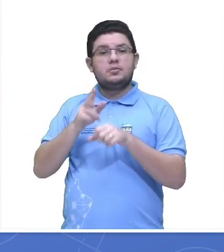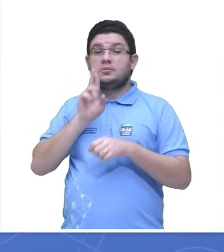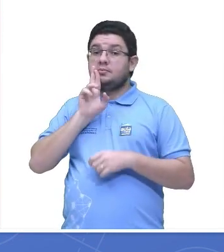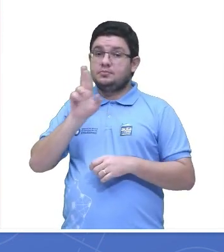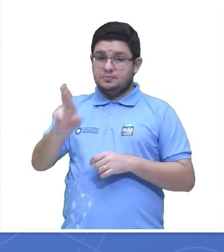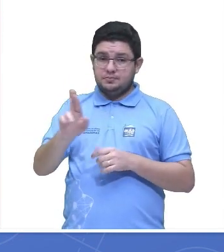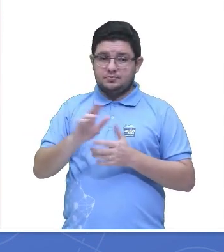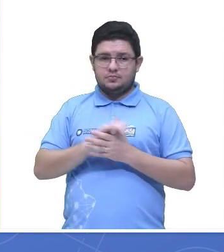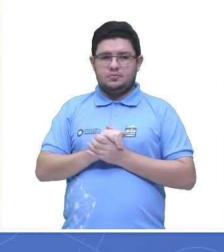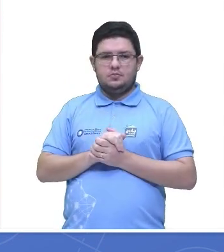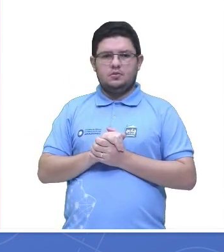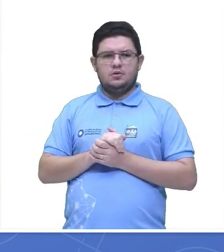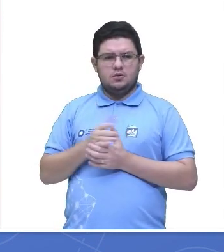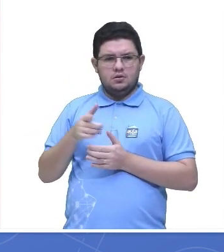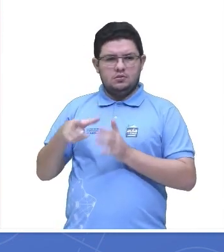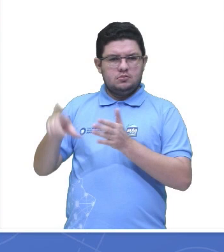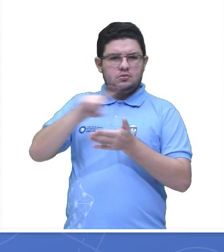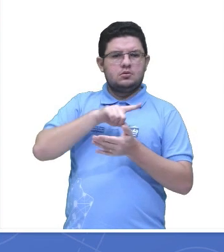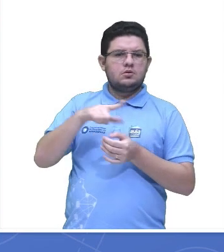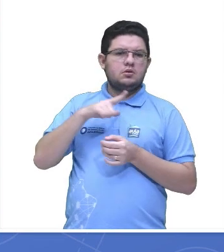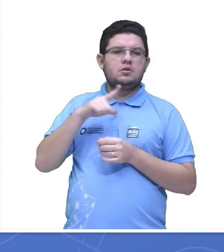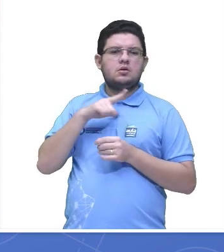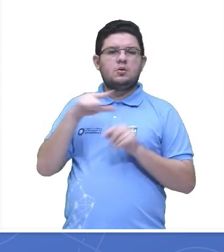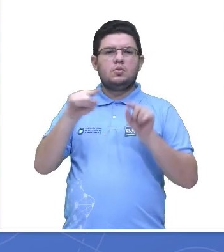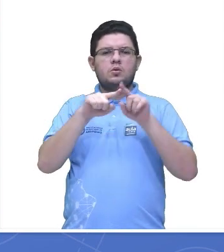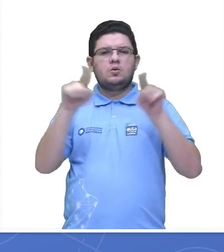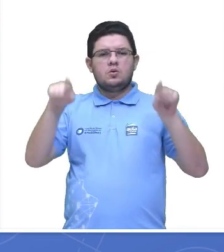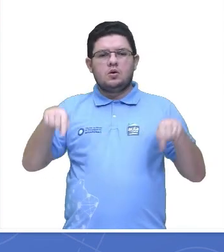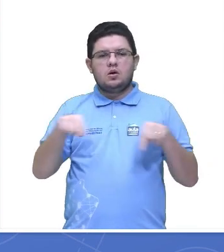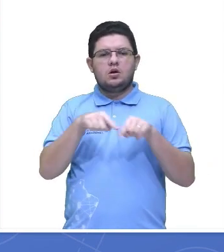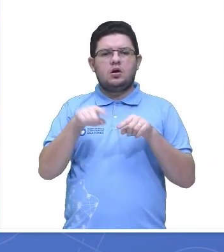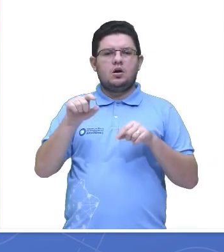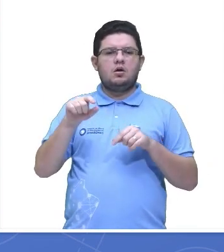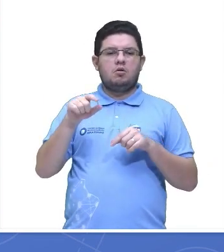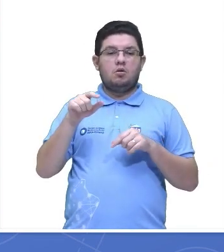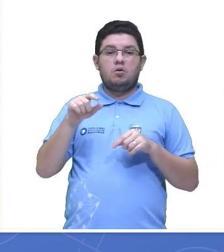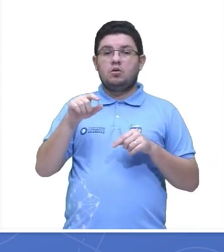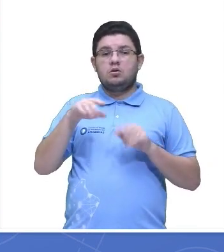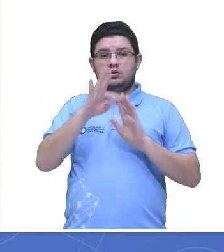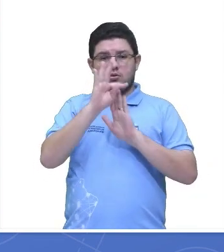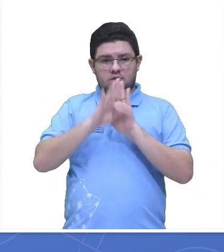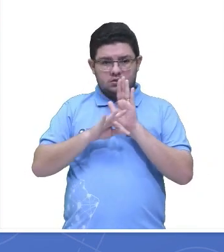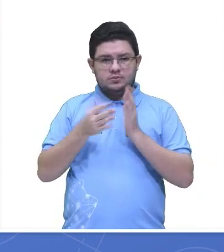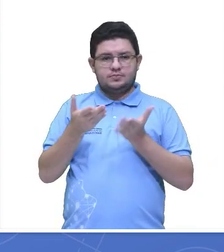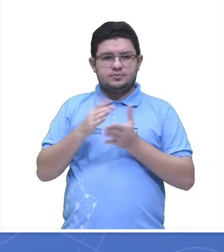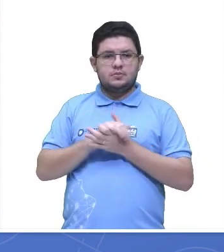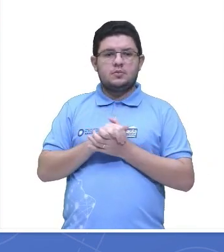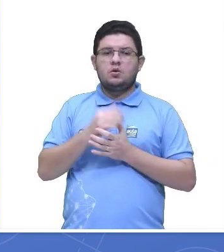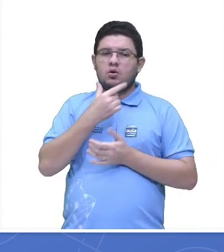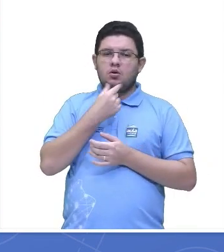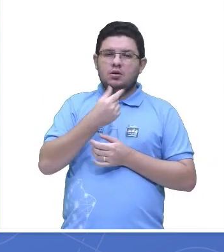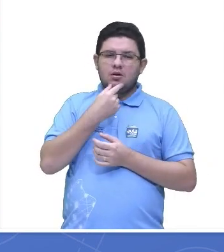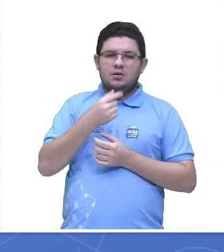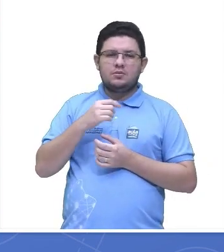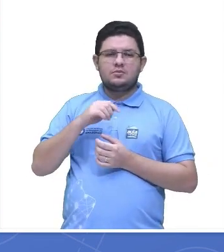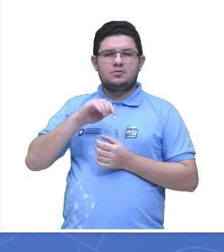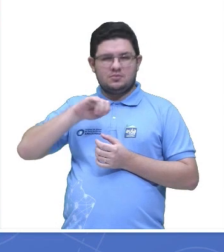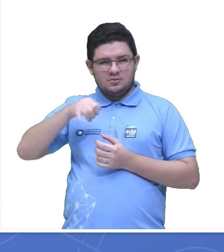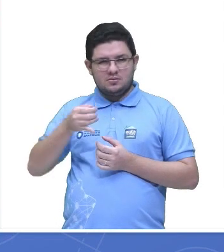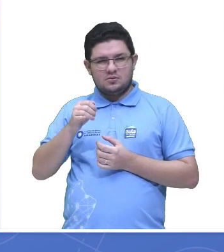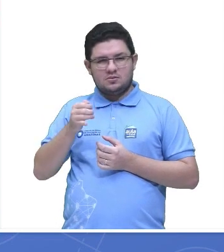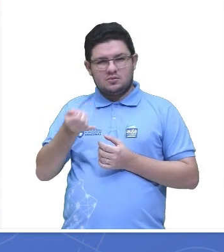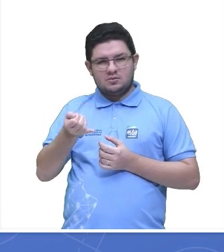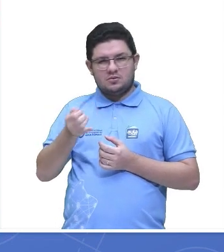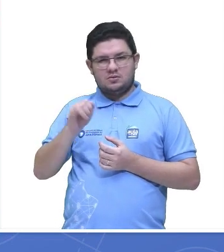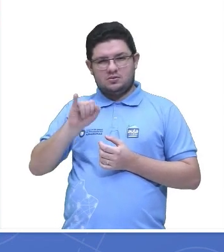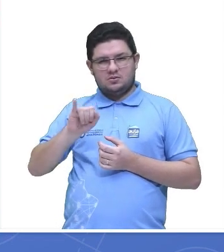esse pequeno texto, tá? Foi dito pelo Jimi Hendrix. Esse texto, essa questão